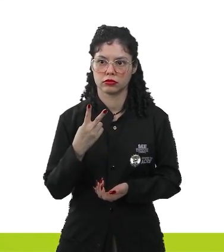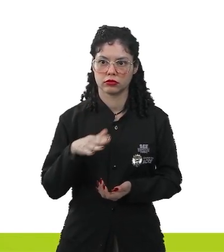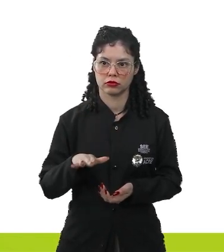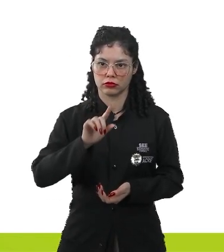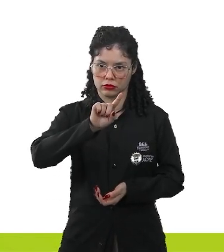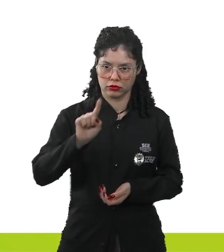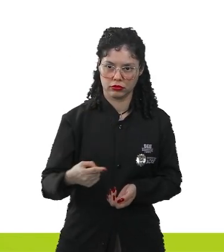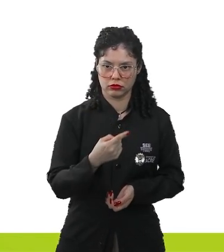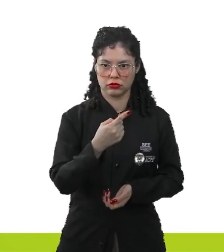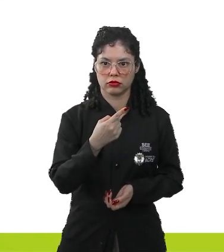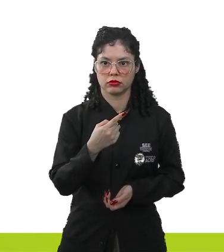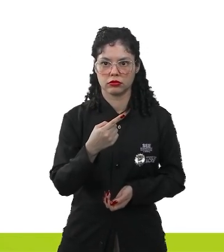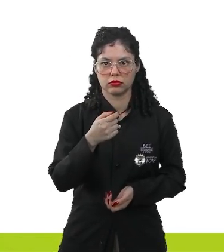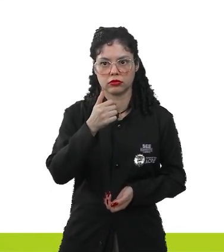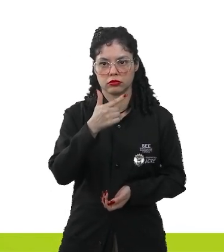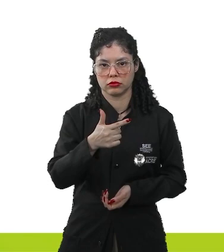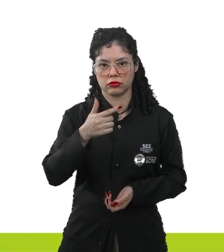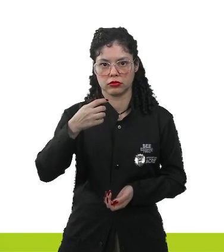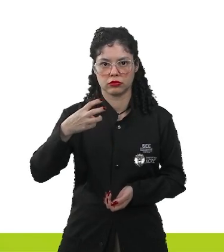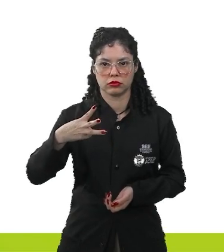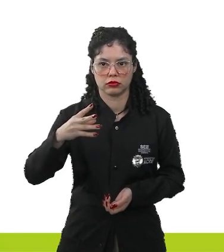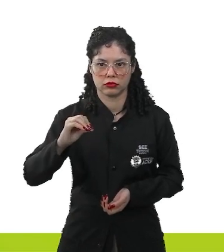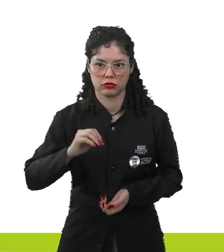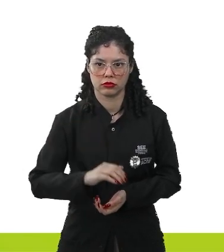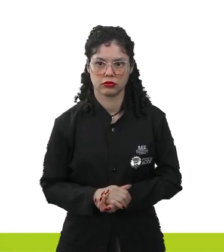dá 1.230.